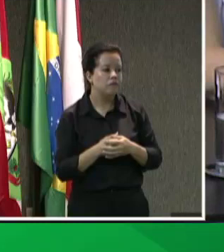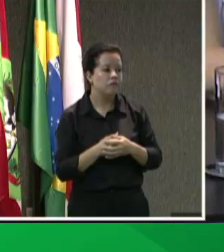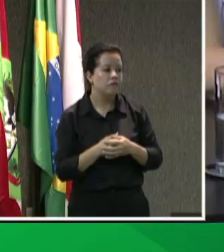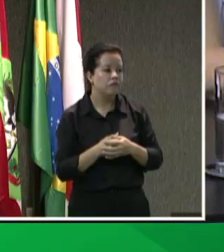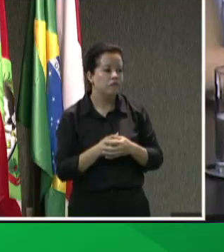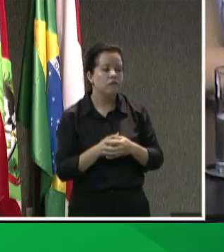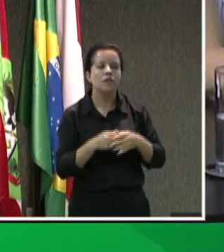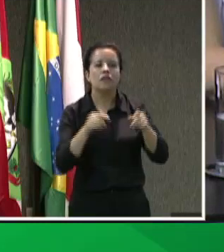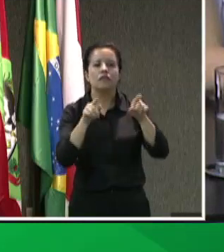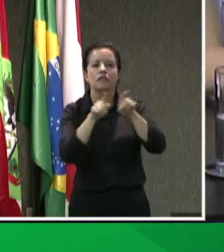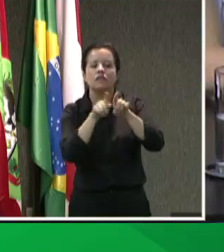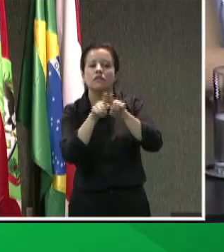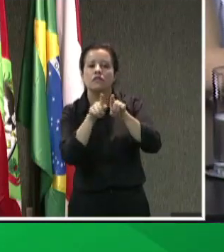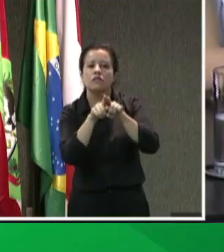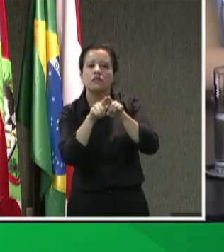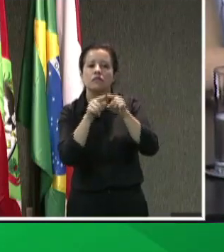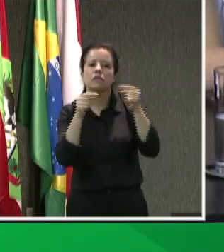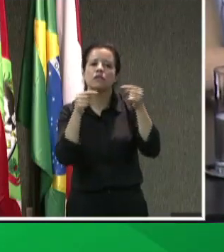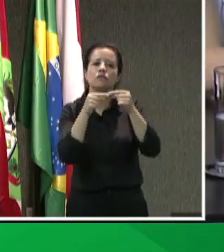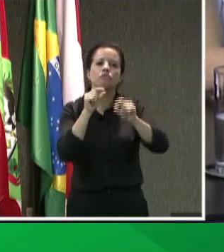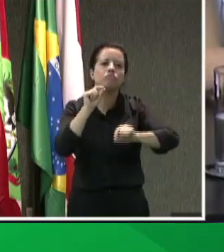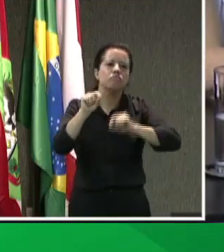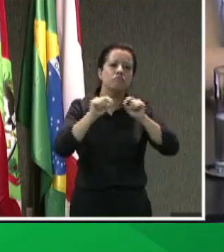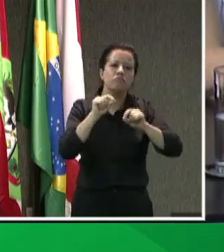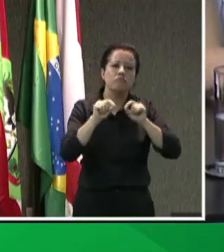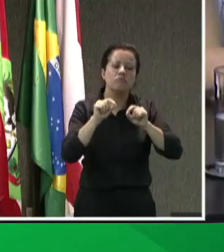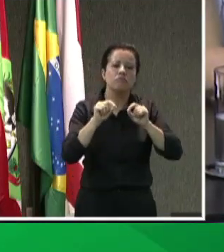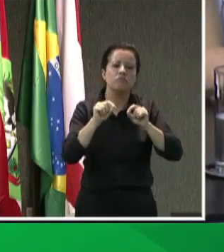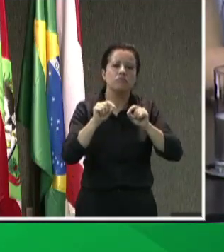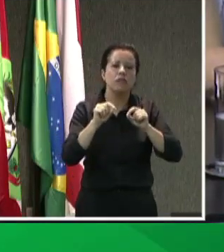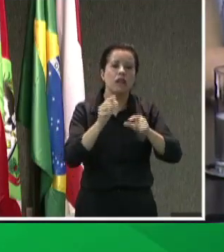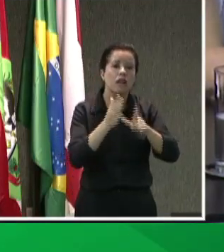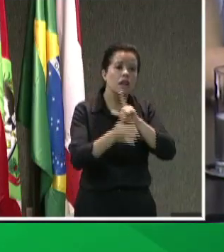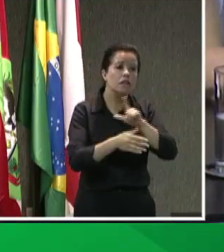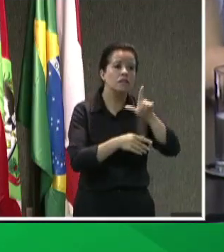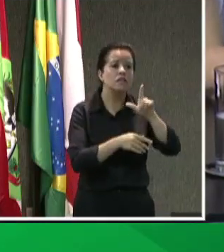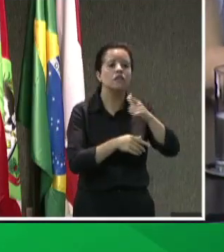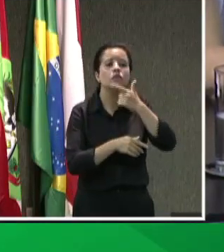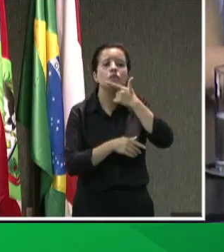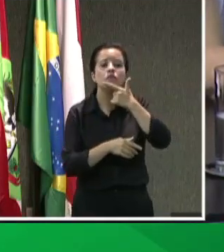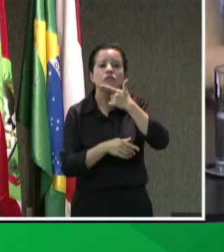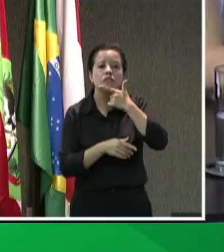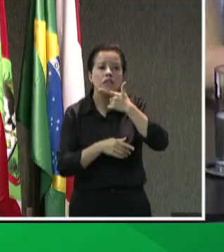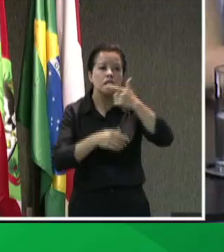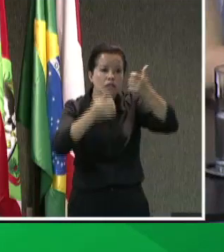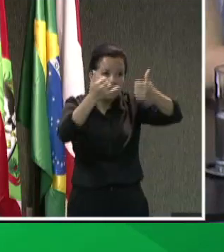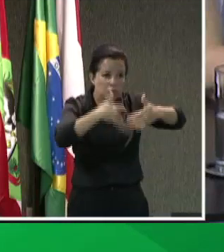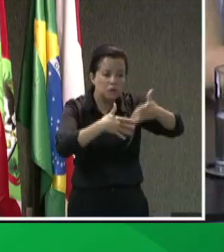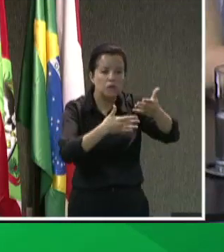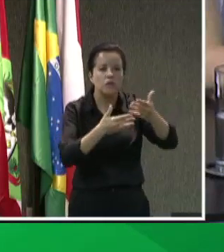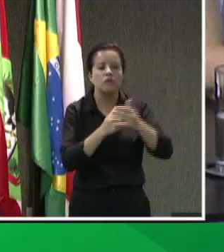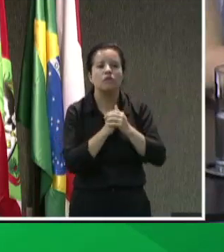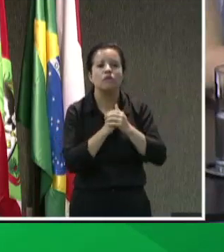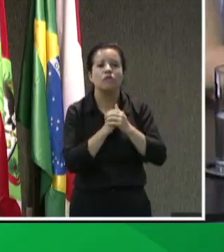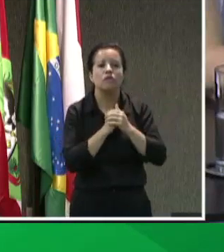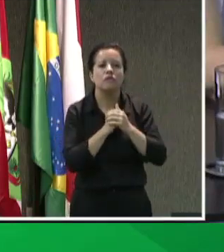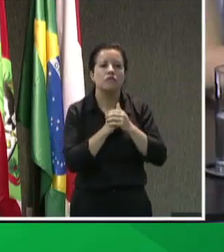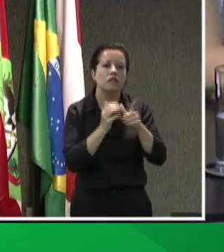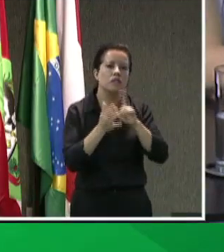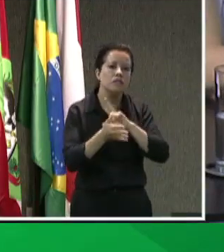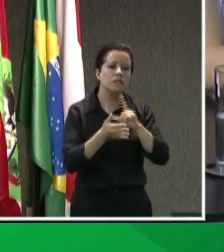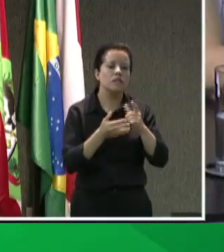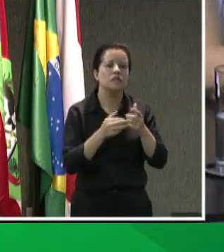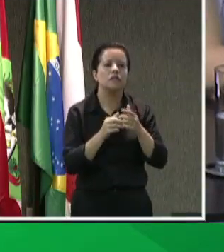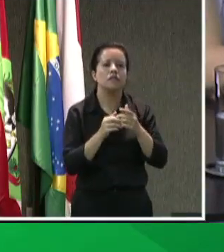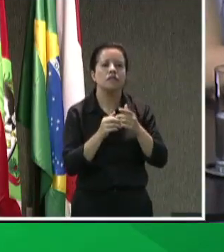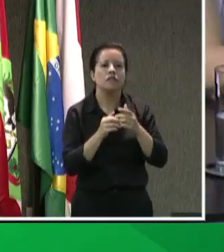Até em relação conforme foi falado pelo Luciano, o nosso colega também que tinha mencionado, e